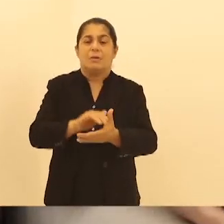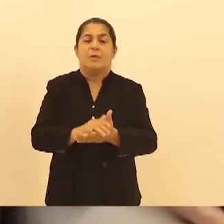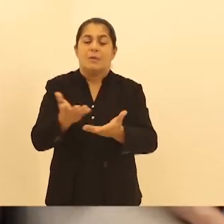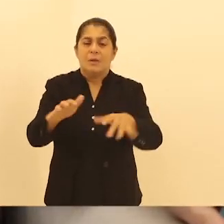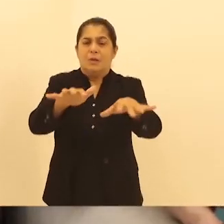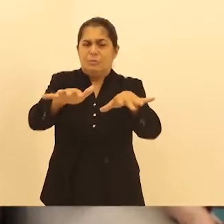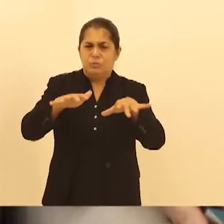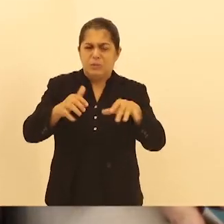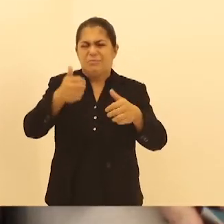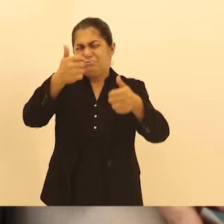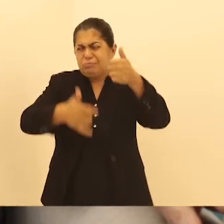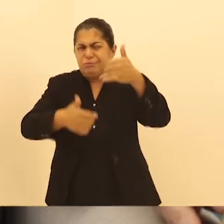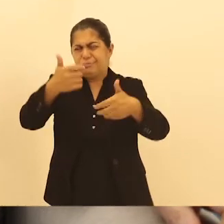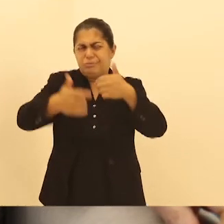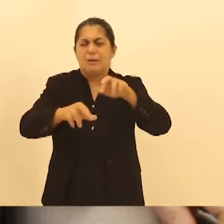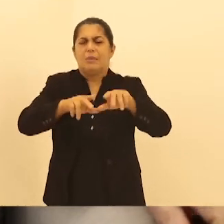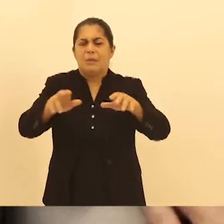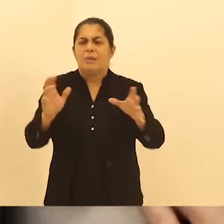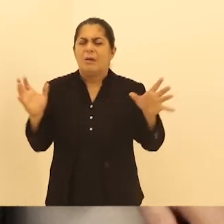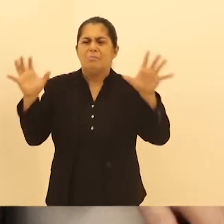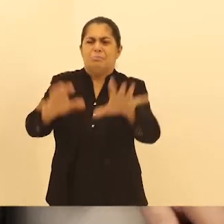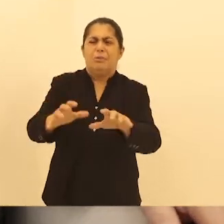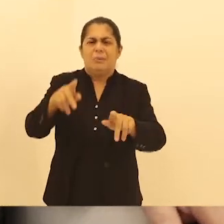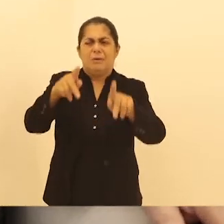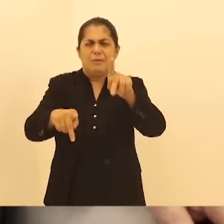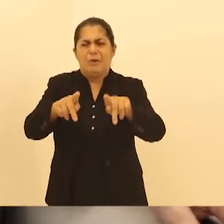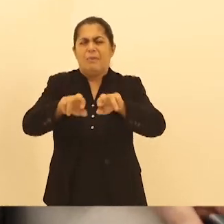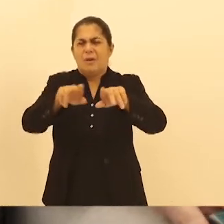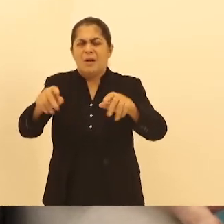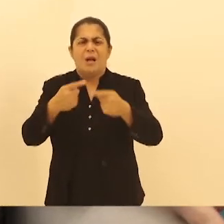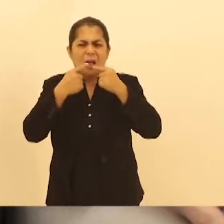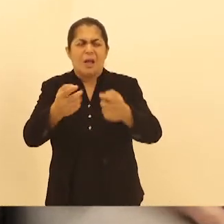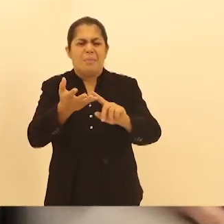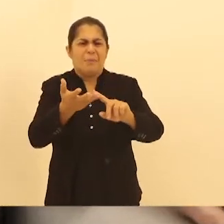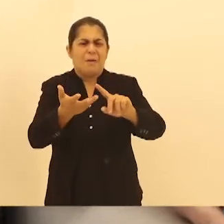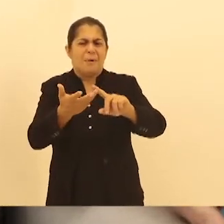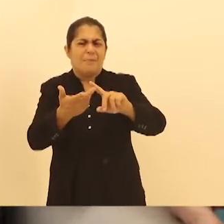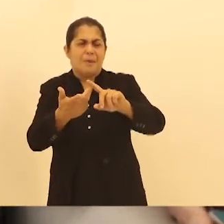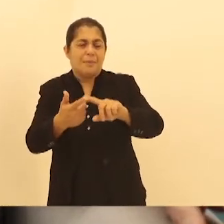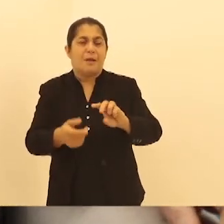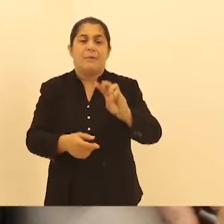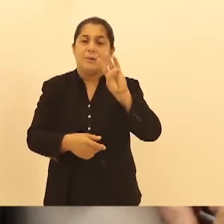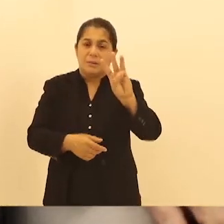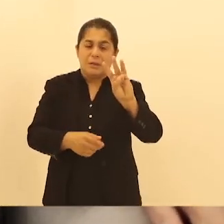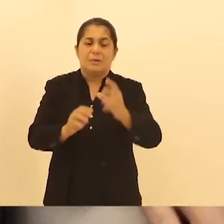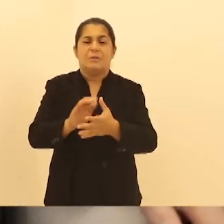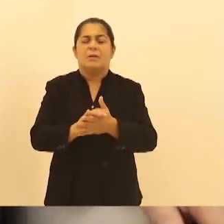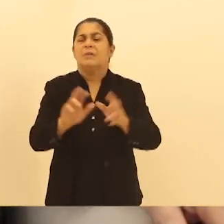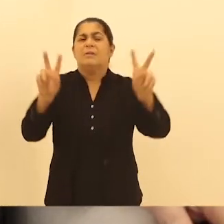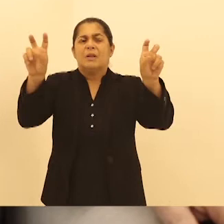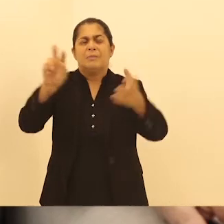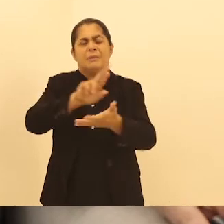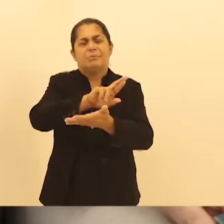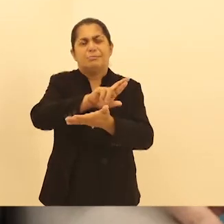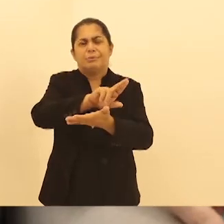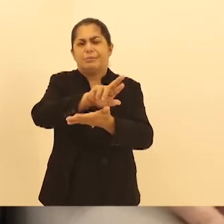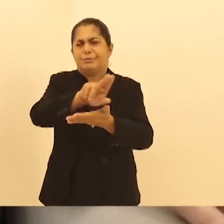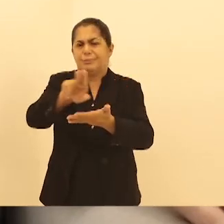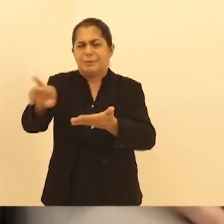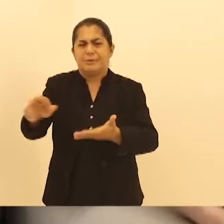nós até aqui fiz anos três dessas audiências os assuntos são os mais